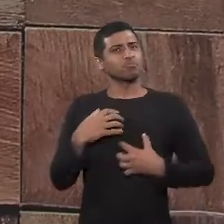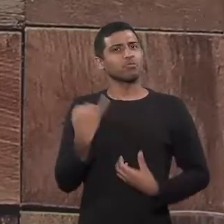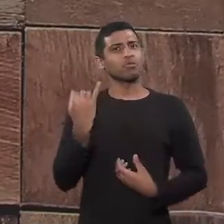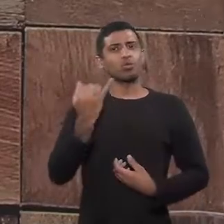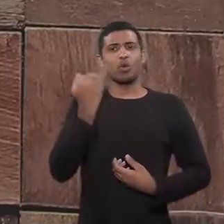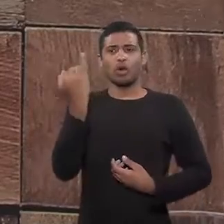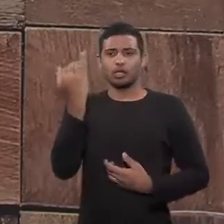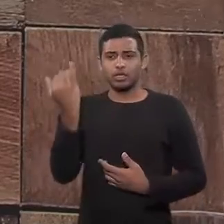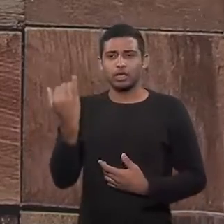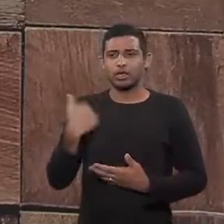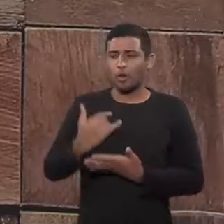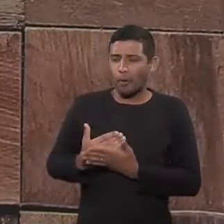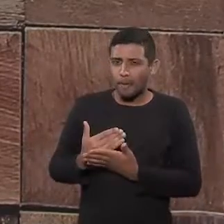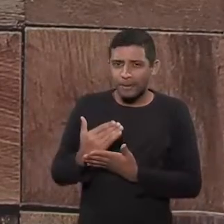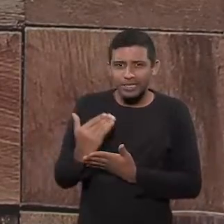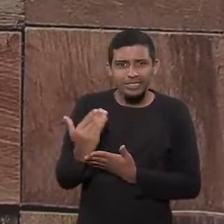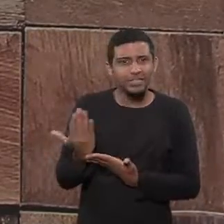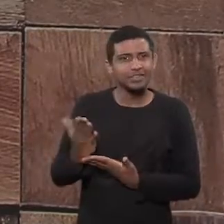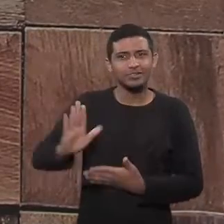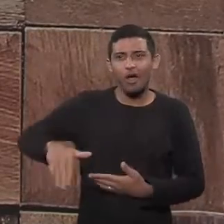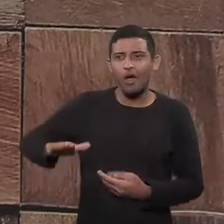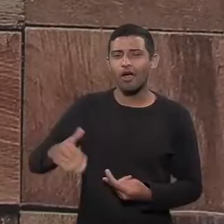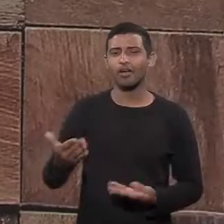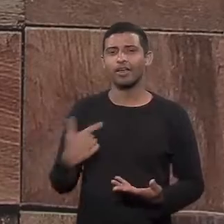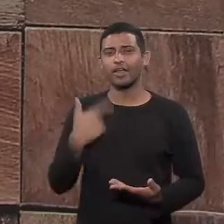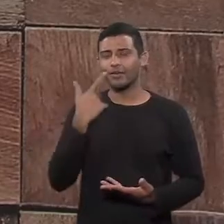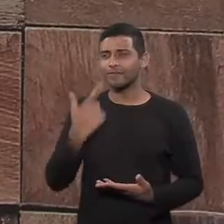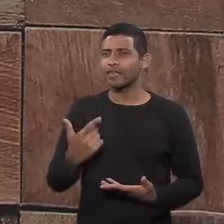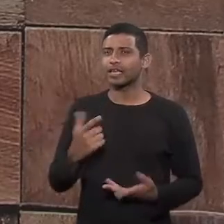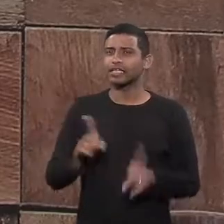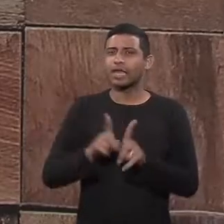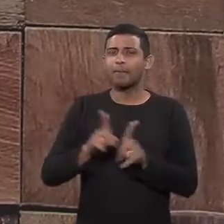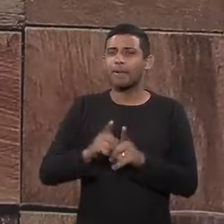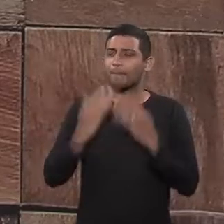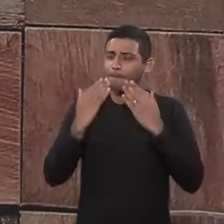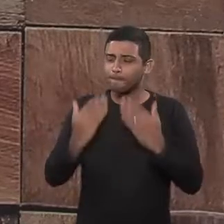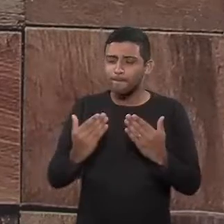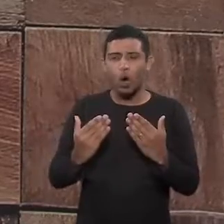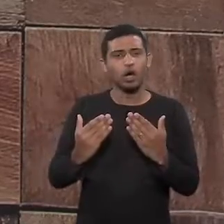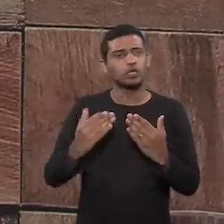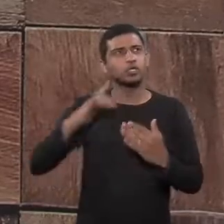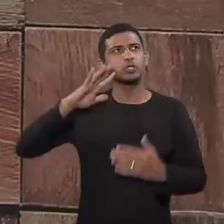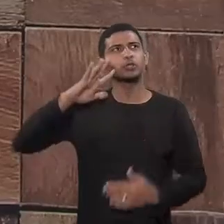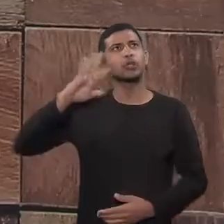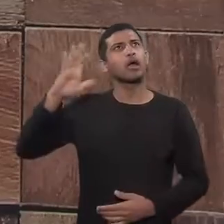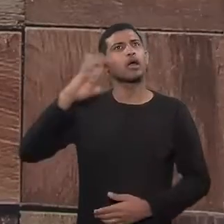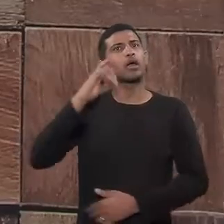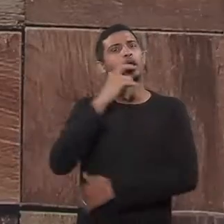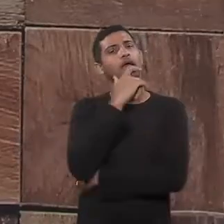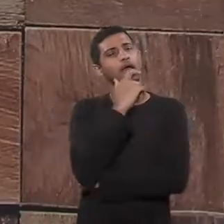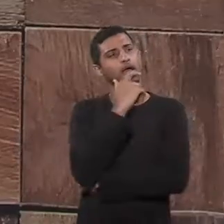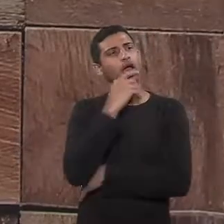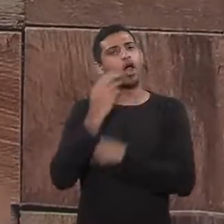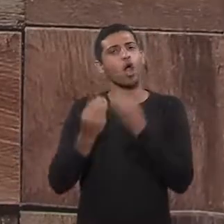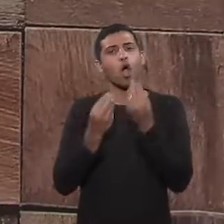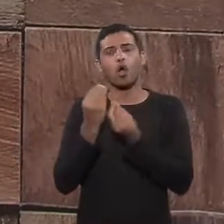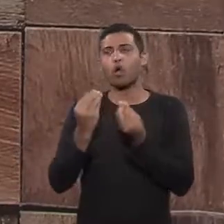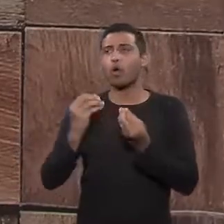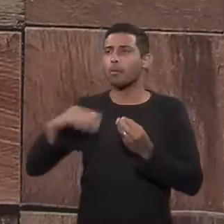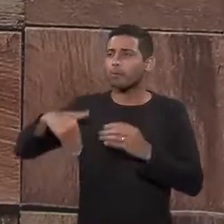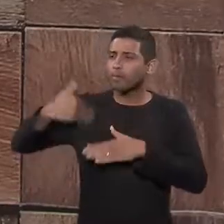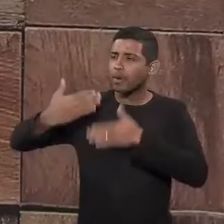tem, sabe? Quando você começa cedo e o que aquilo vai refletir. É essa pergunta que você me fez. Como isso